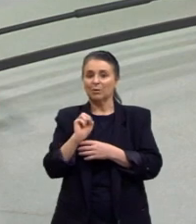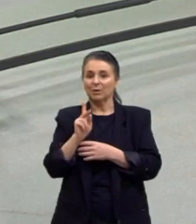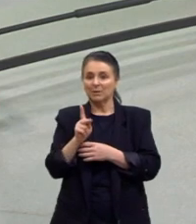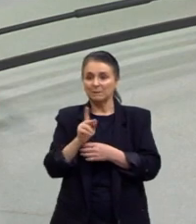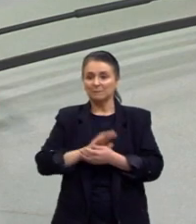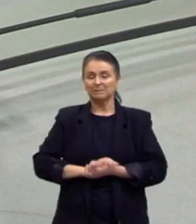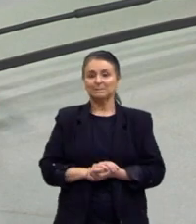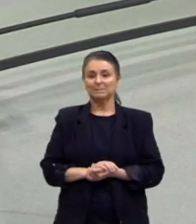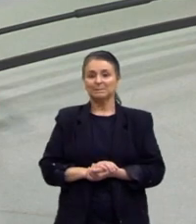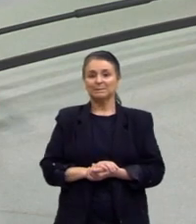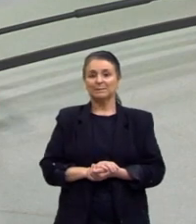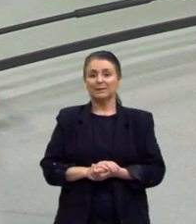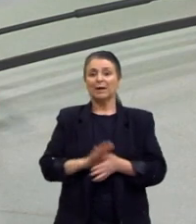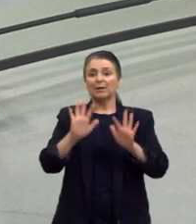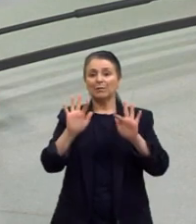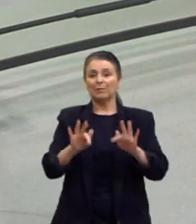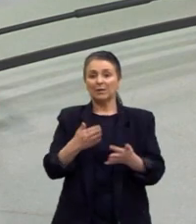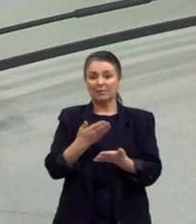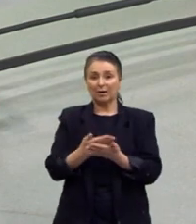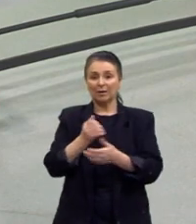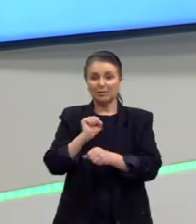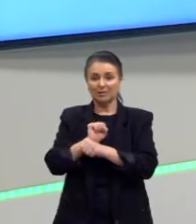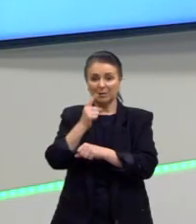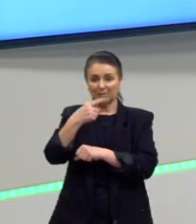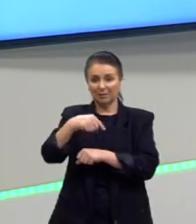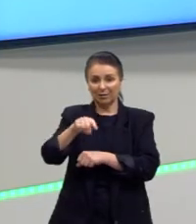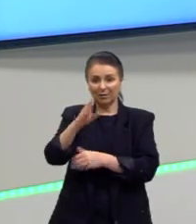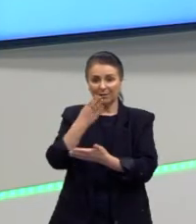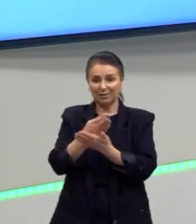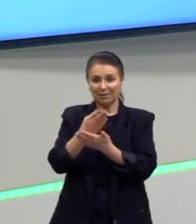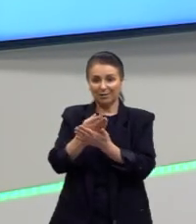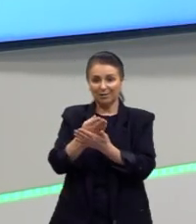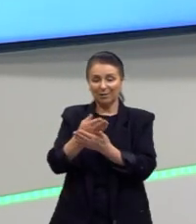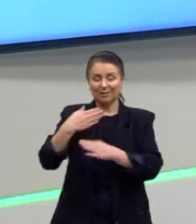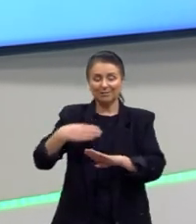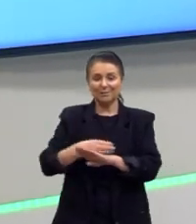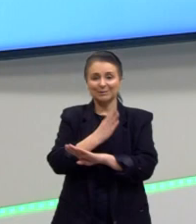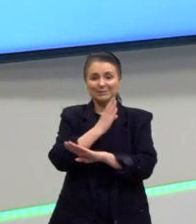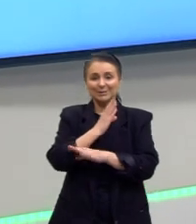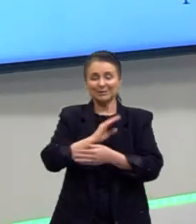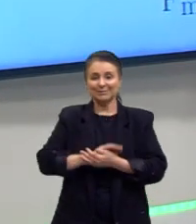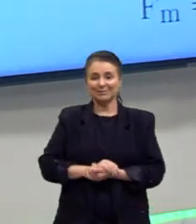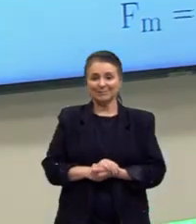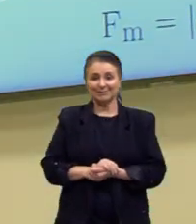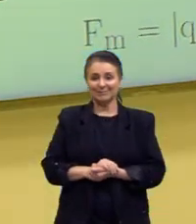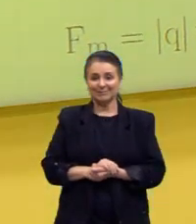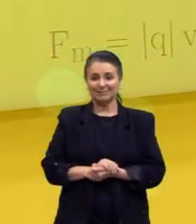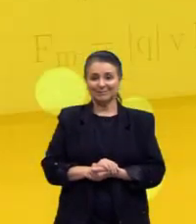Então por hoje era isso, espero vocês nas próximas aulas e partiu passar.